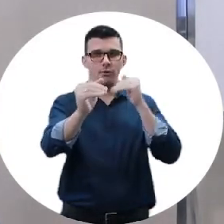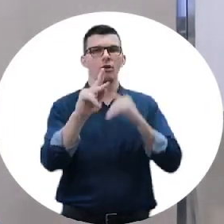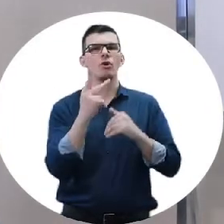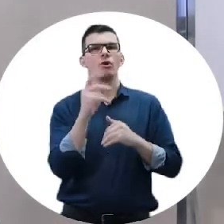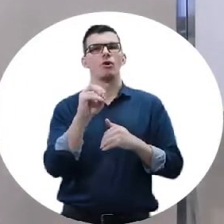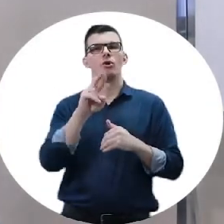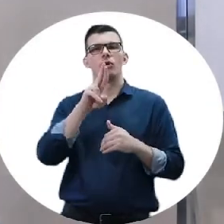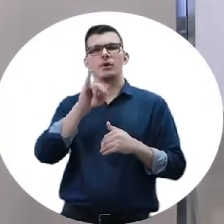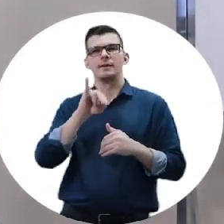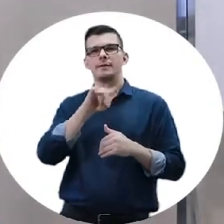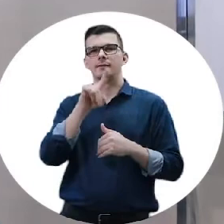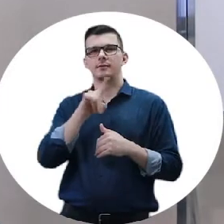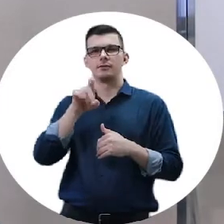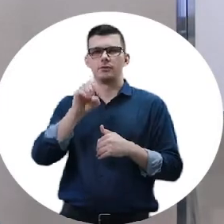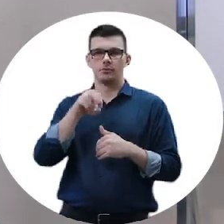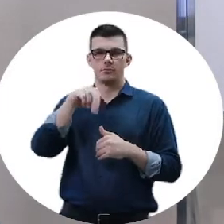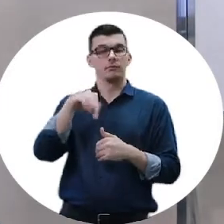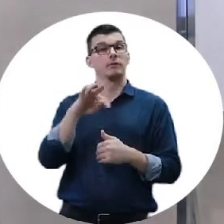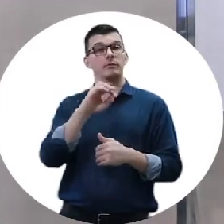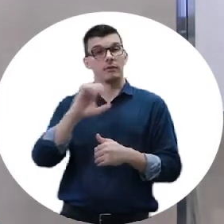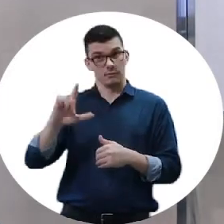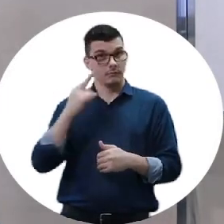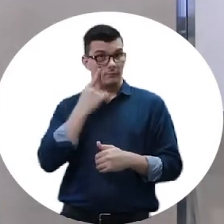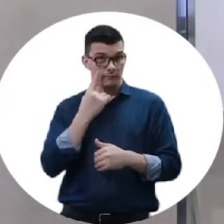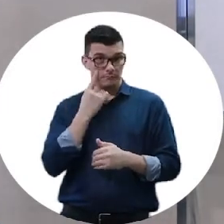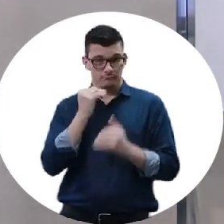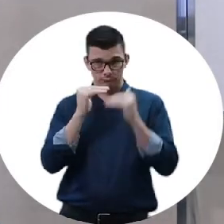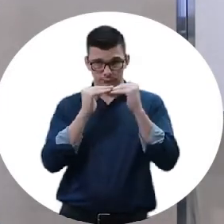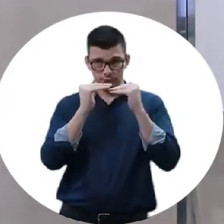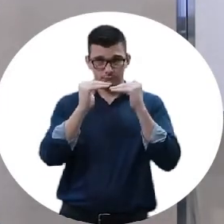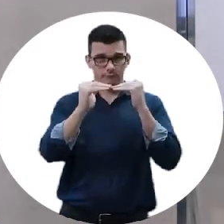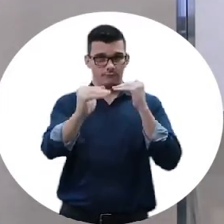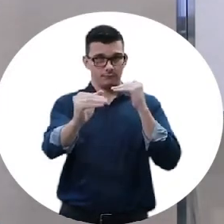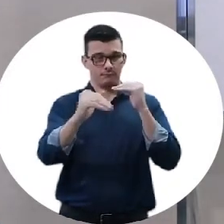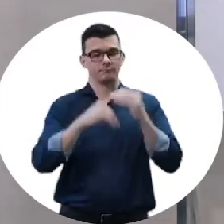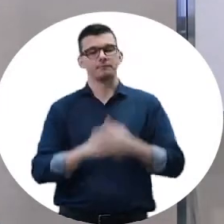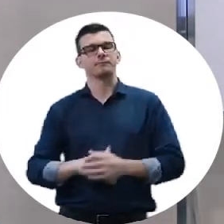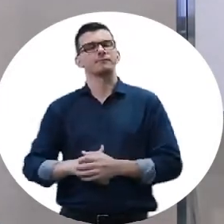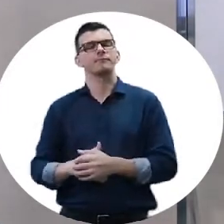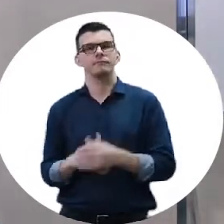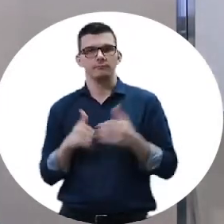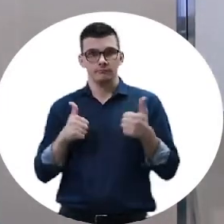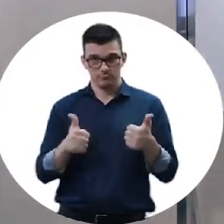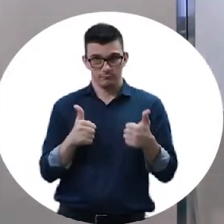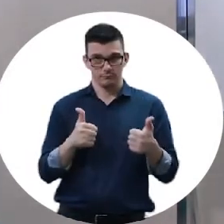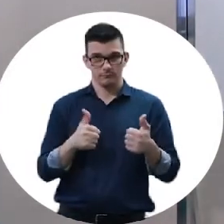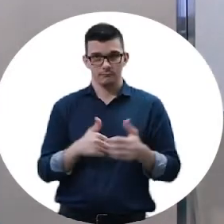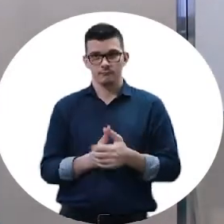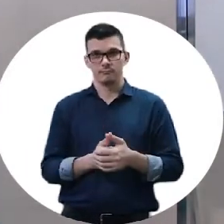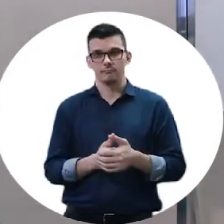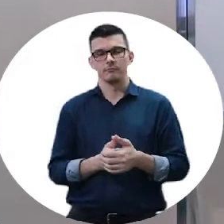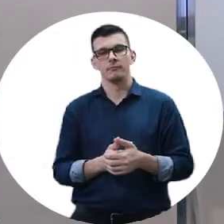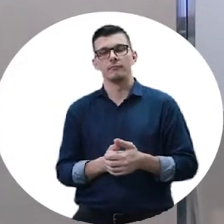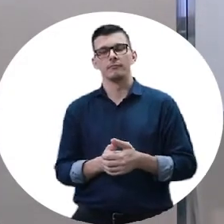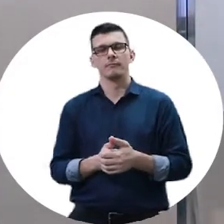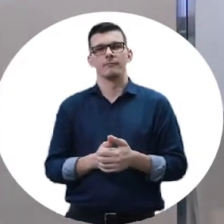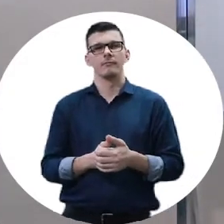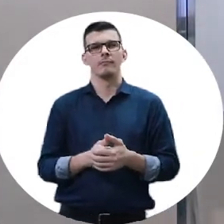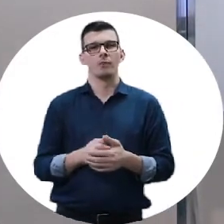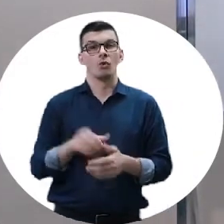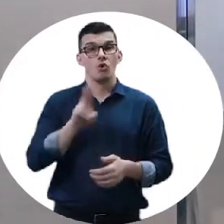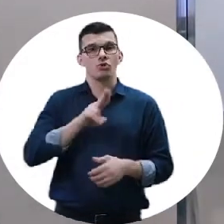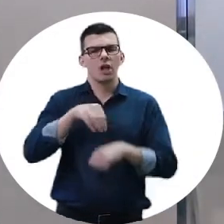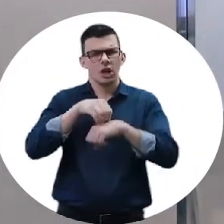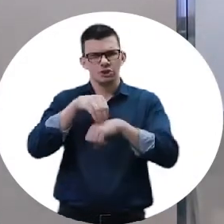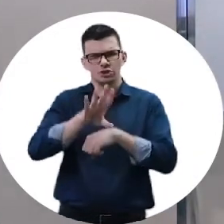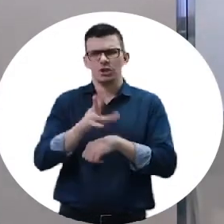B a tração que A está fazendo em B. E a força F que está ali desde o início. você é feliz. Usando aquela dica